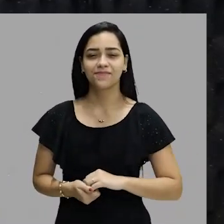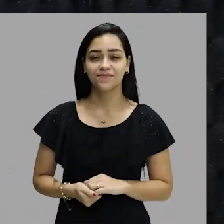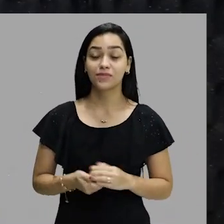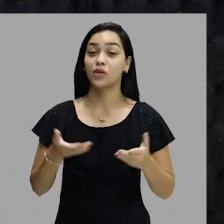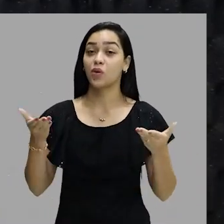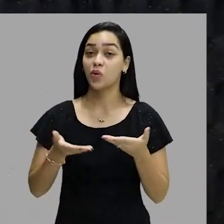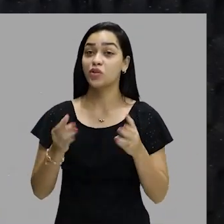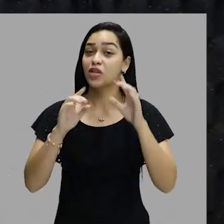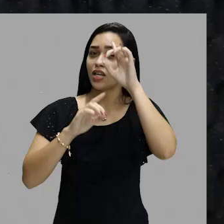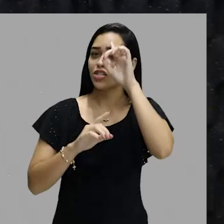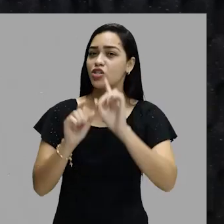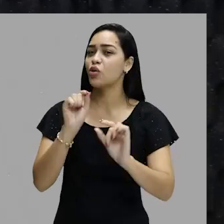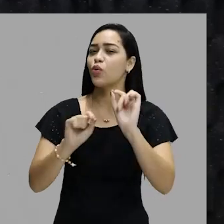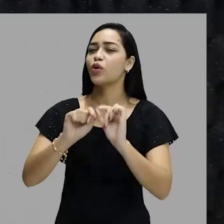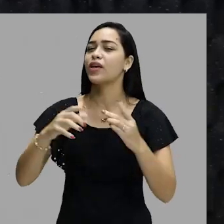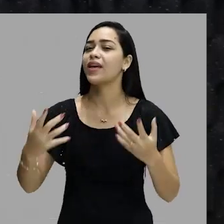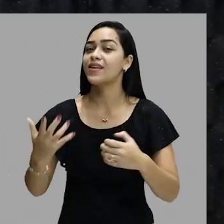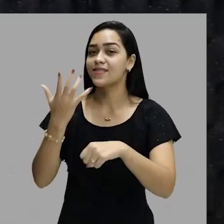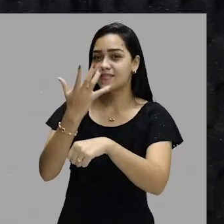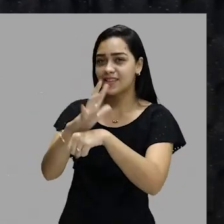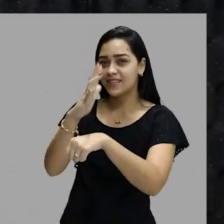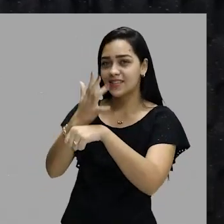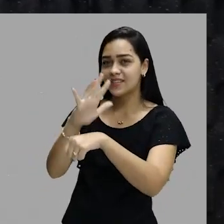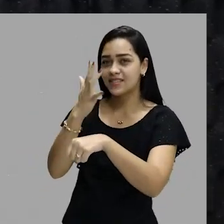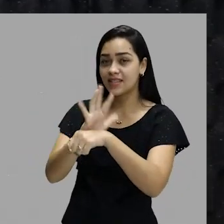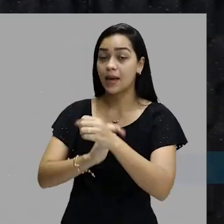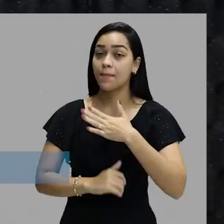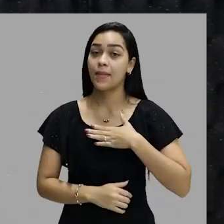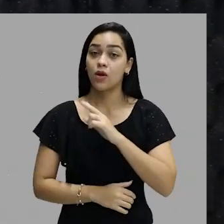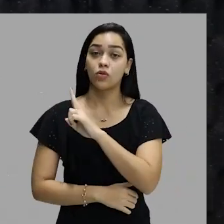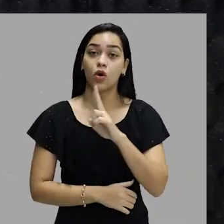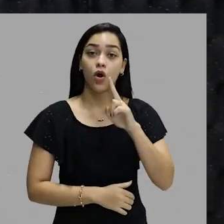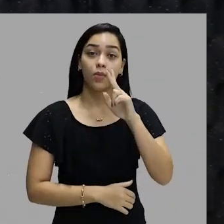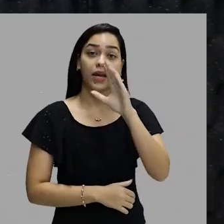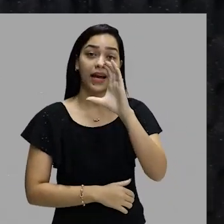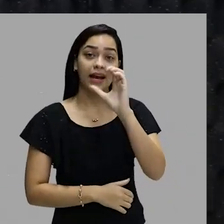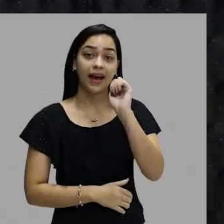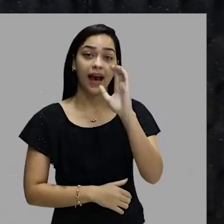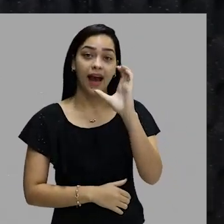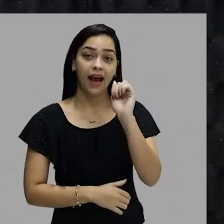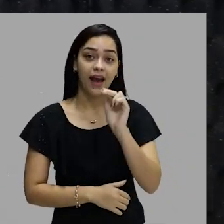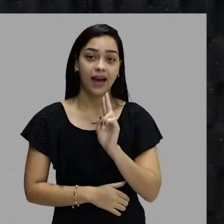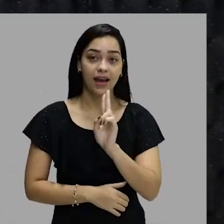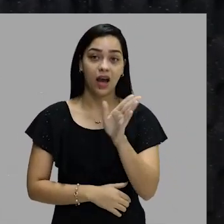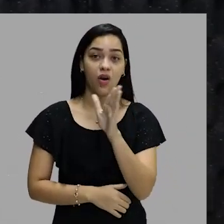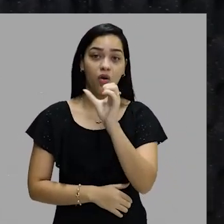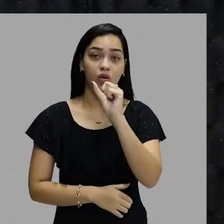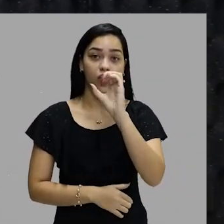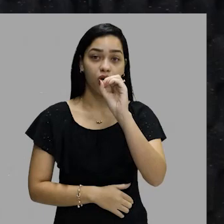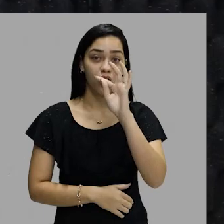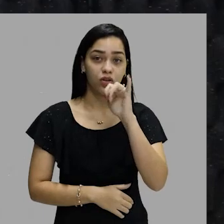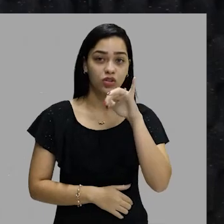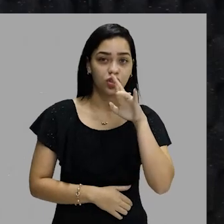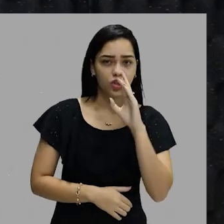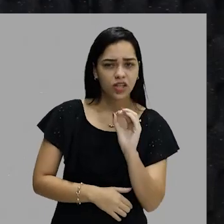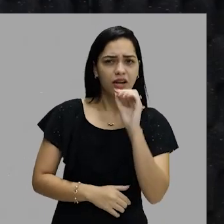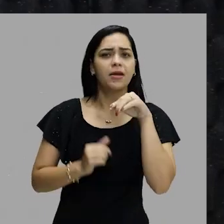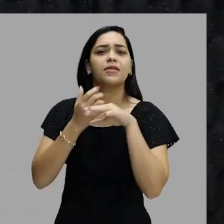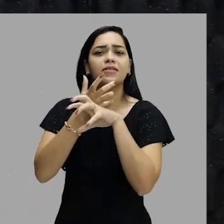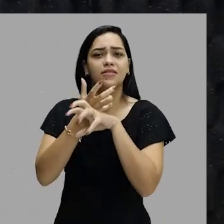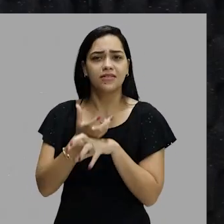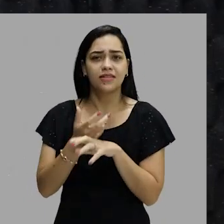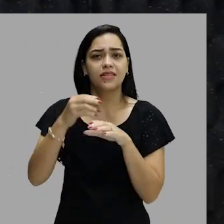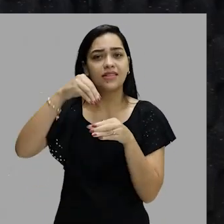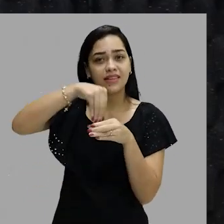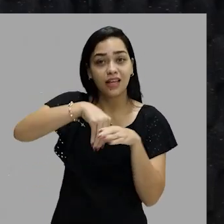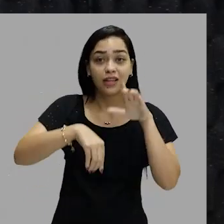paz! Hoje é dia de exercitar. Eu sou a professora Cacau Sotero. Esta é a disciplina Literatura dentro da